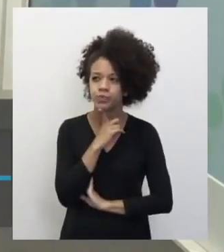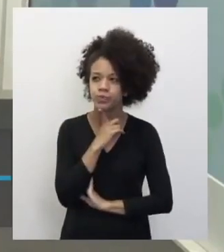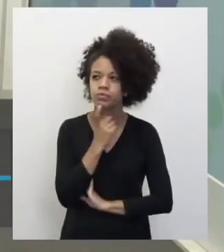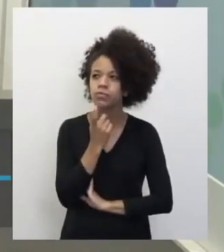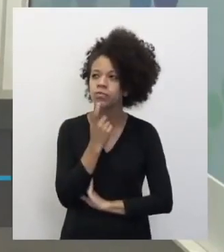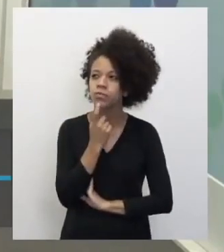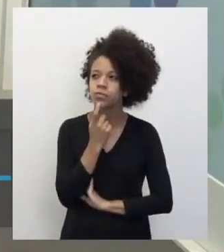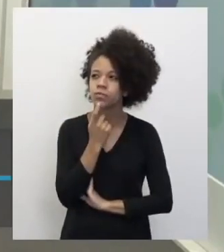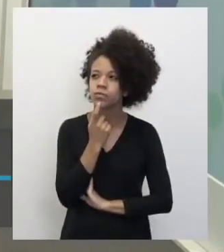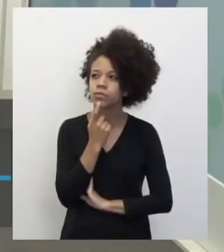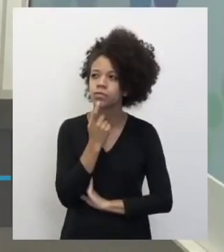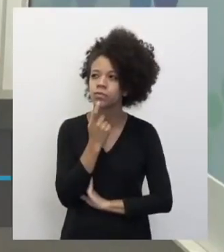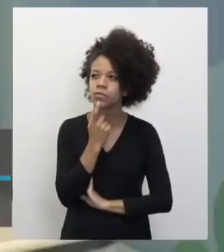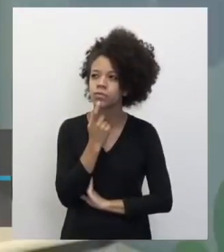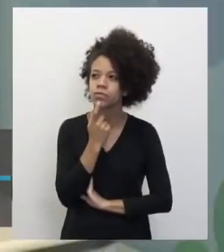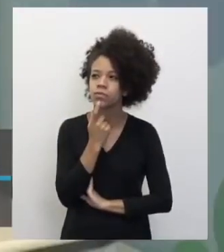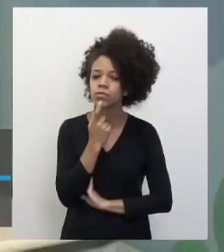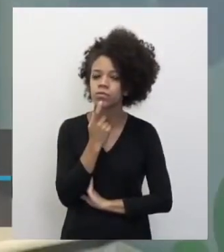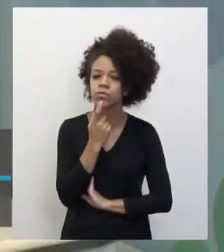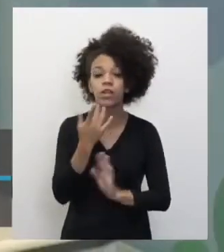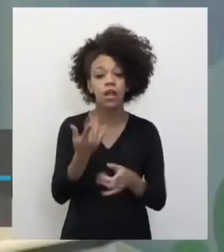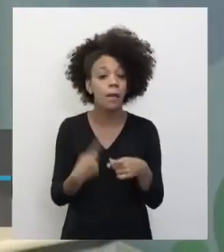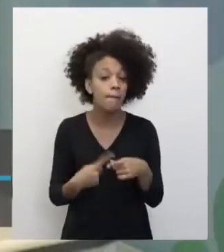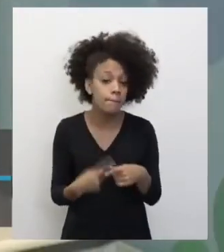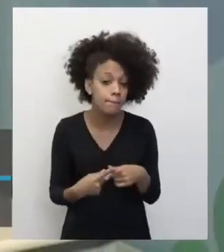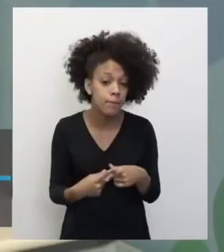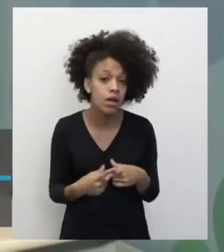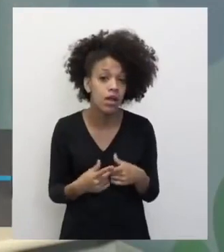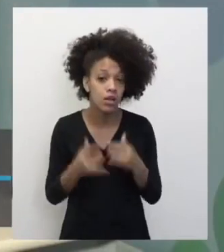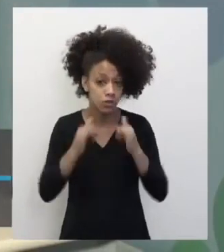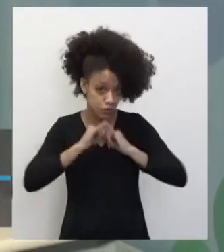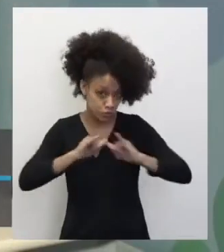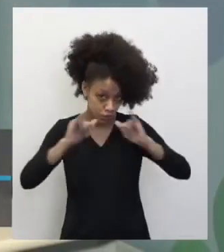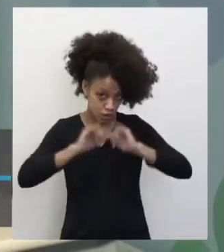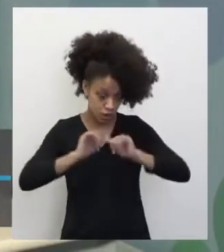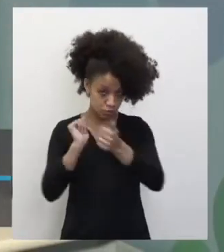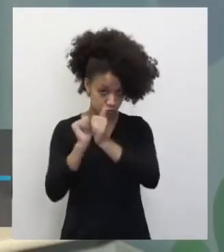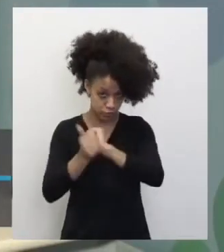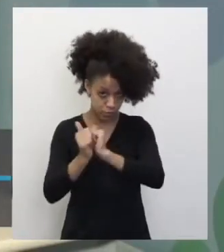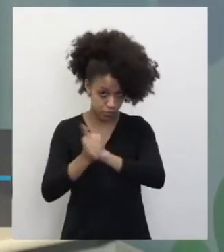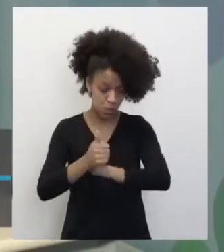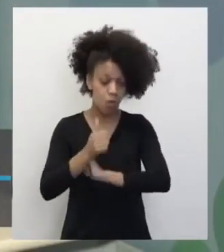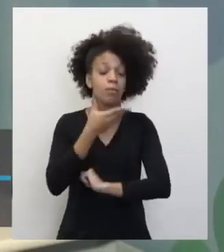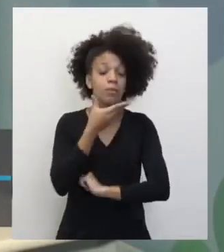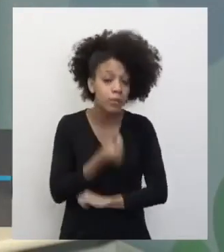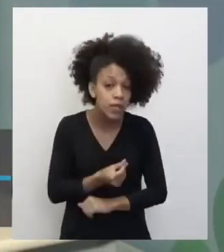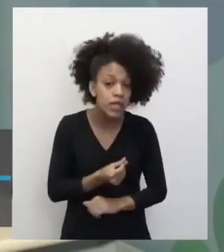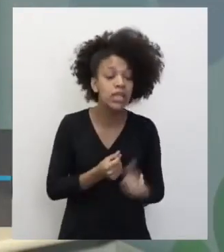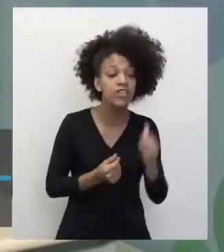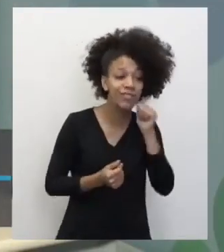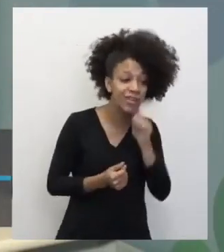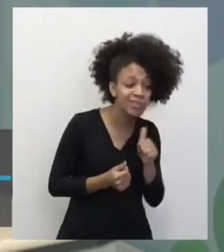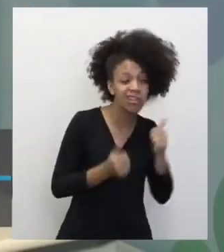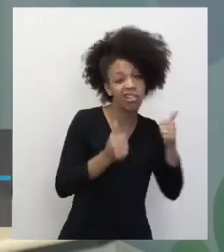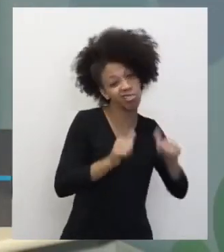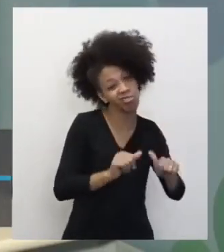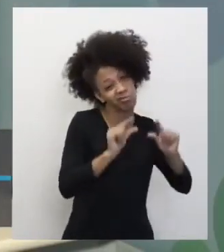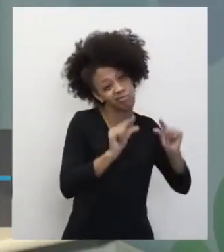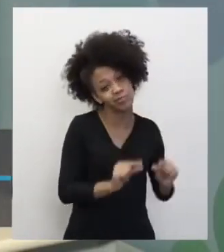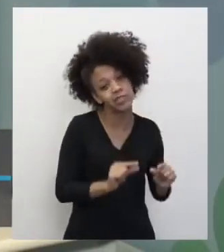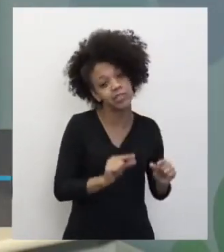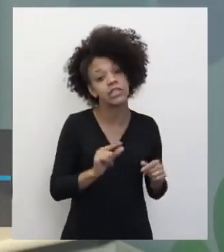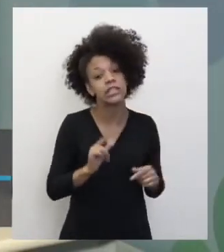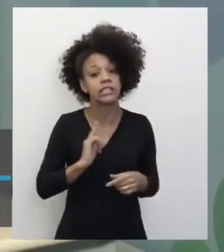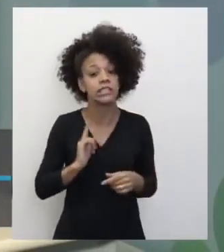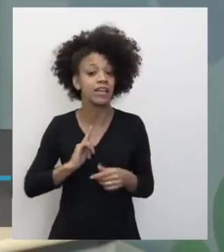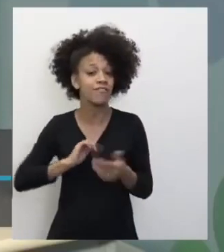assim, porque é mais divulgado o futebol masculino e não feminino. Sim. E aí tinha várias faixas